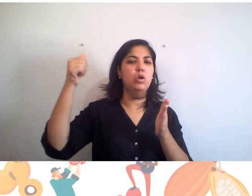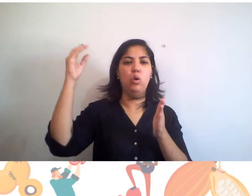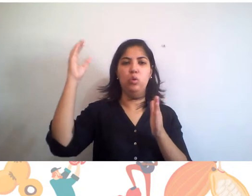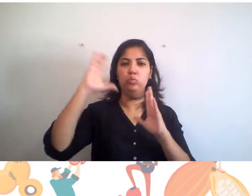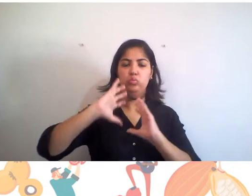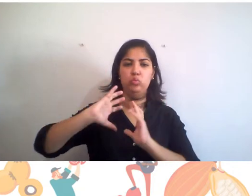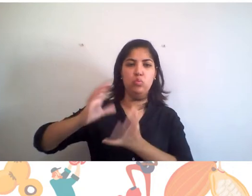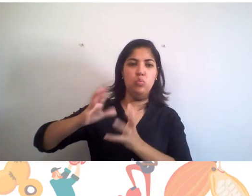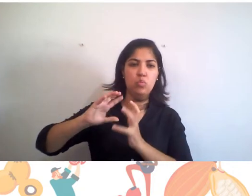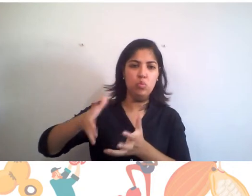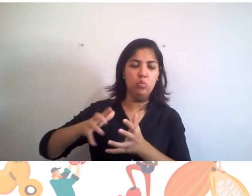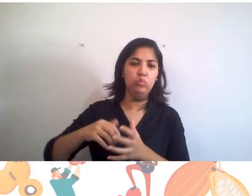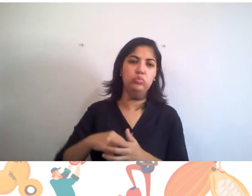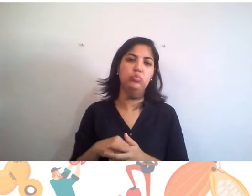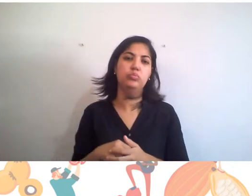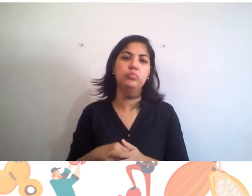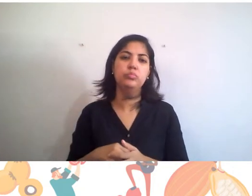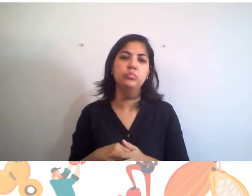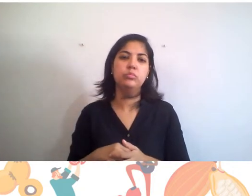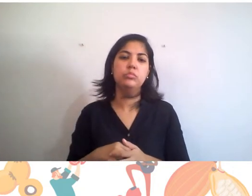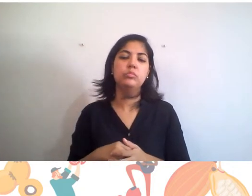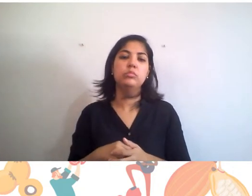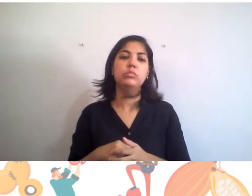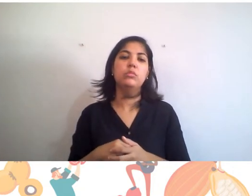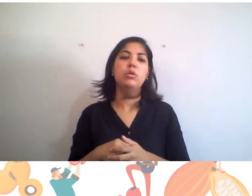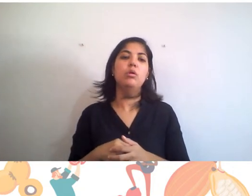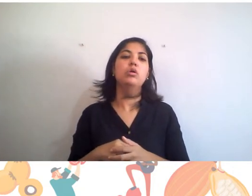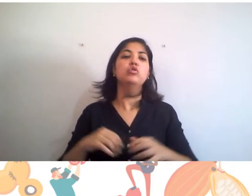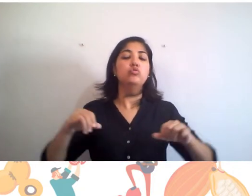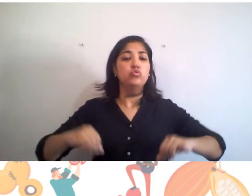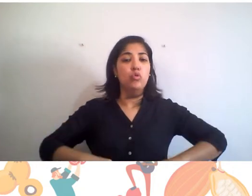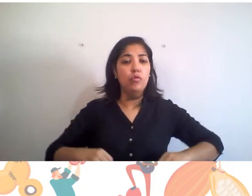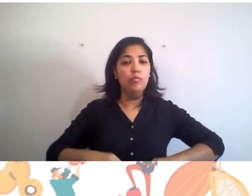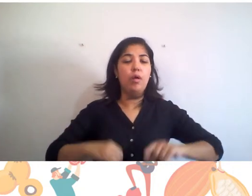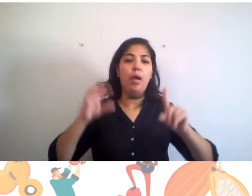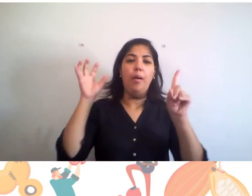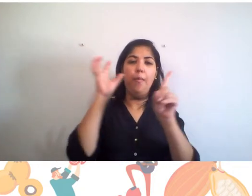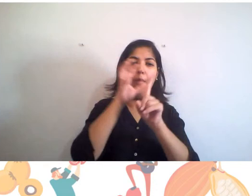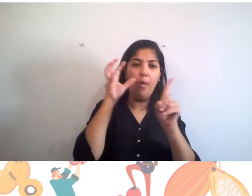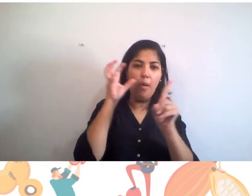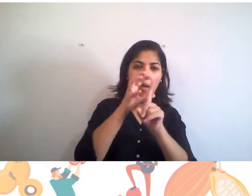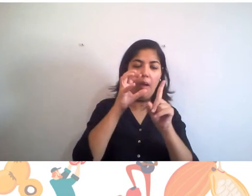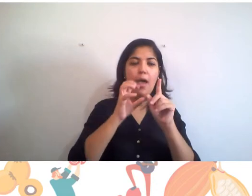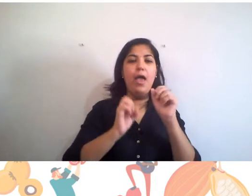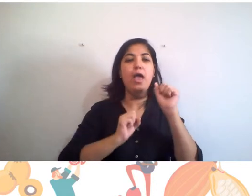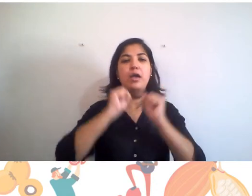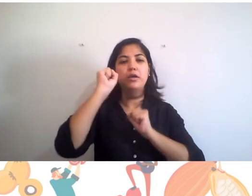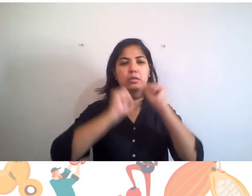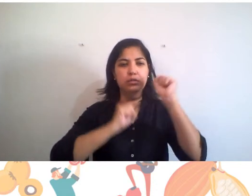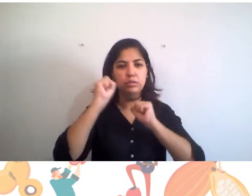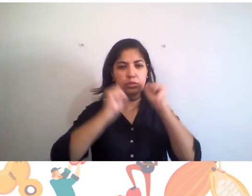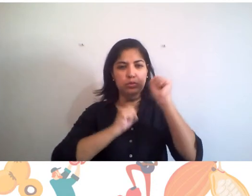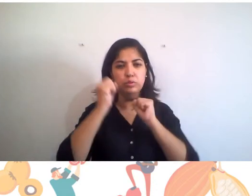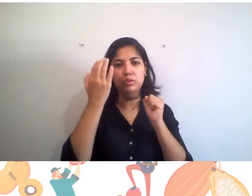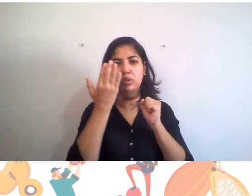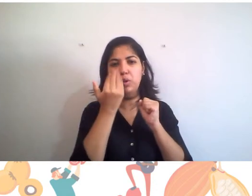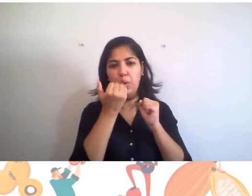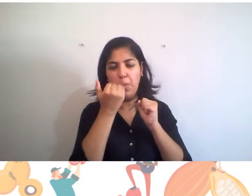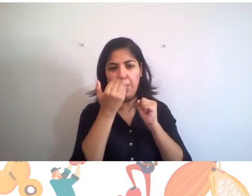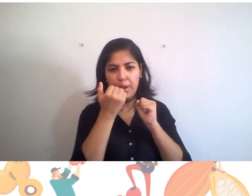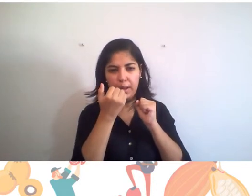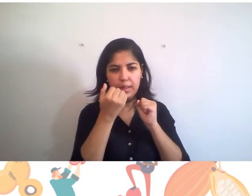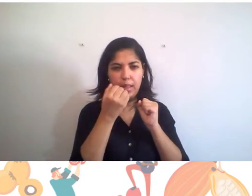da alimentação quando sofreu ameaças, né, por conta de interesses da indústria alimentícia. Então, como a Beta lembrou,